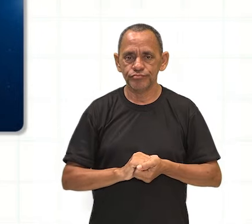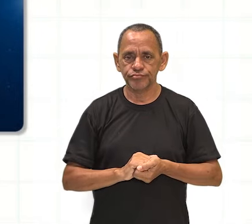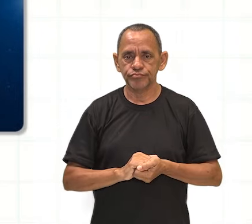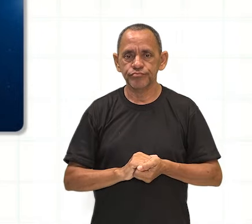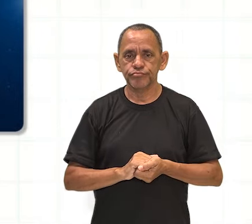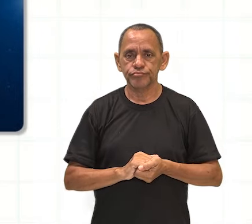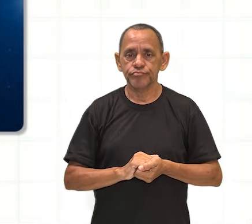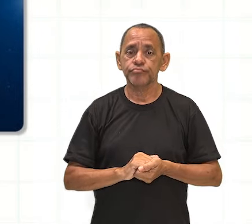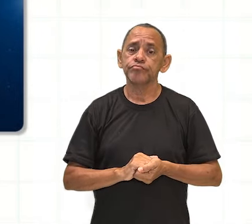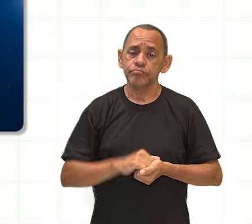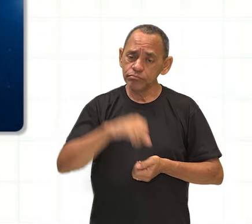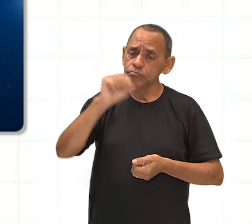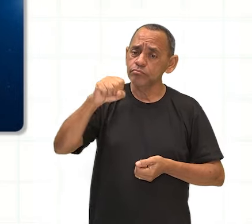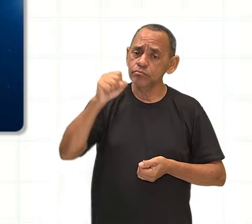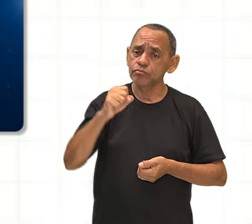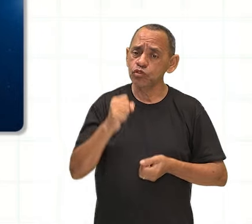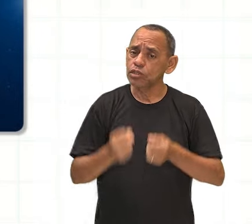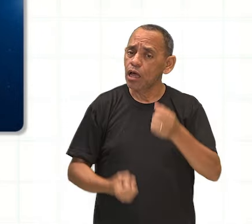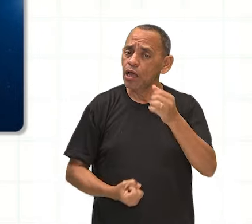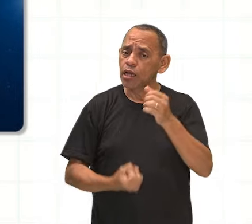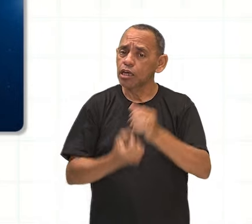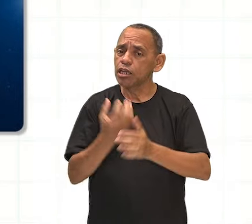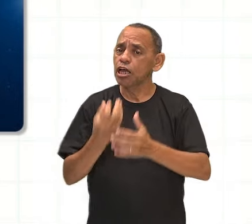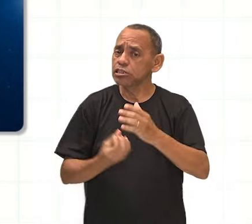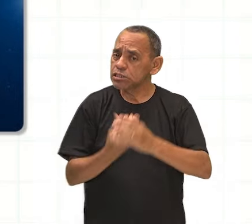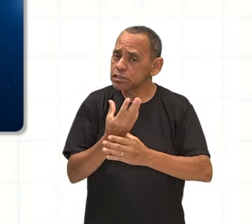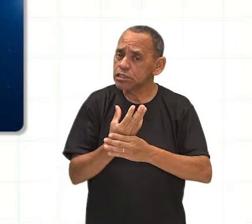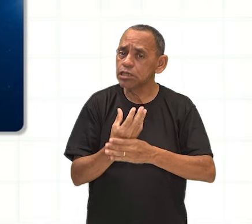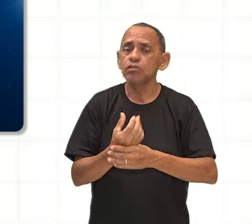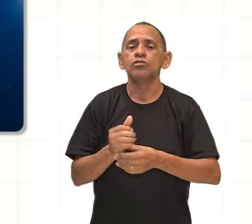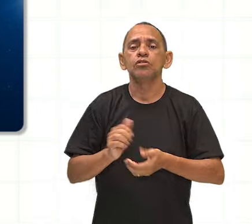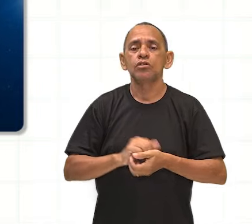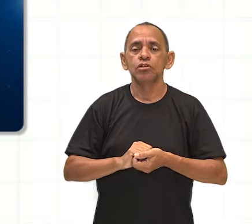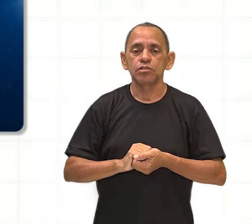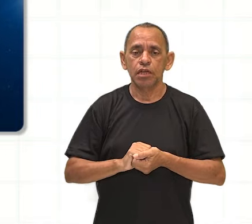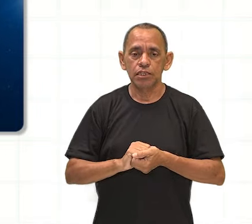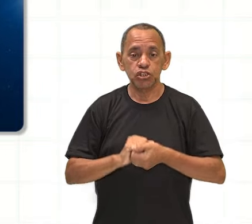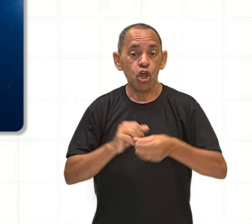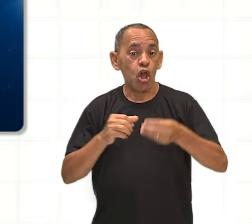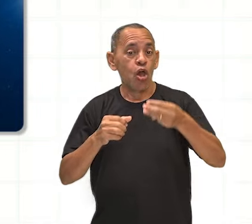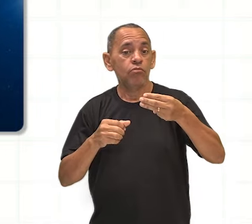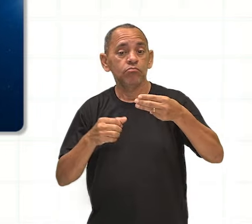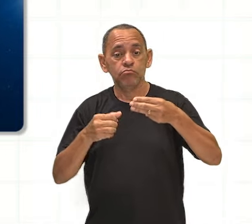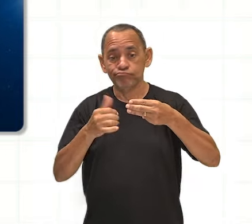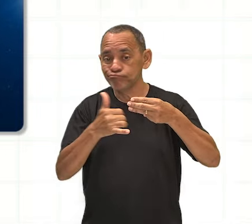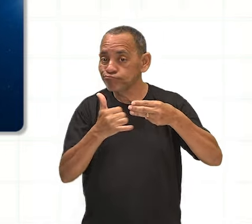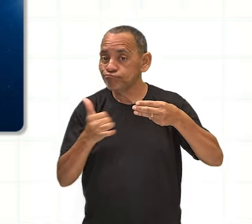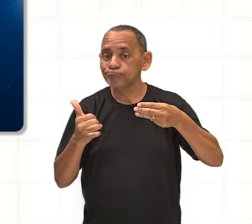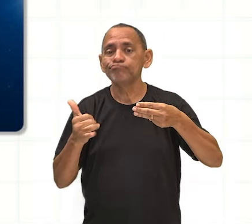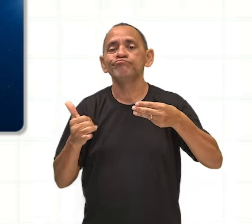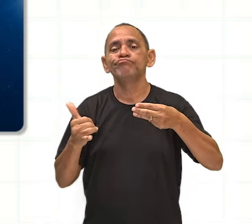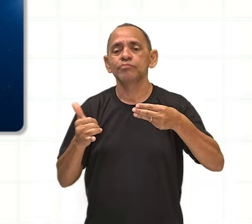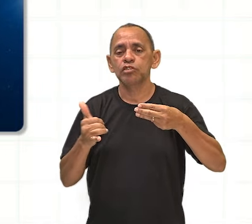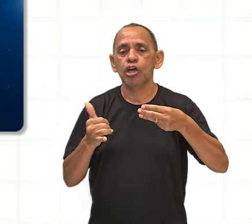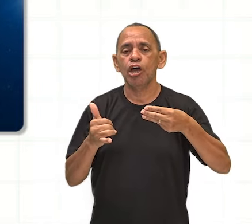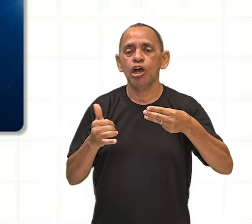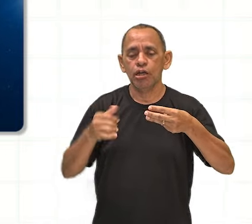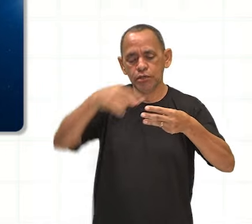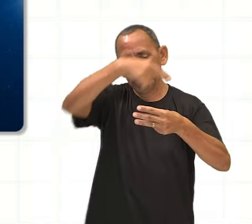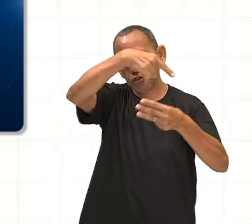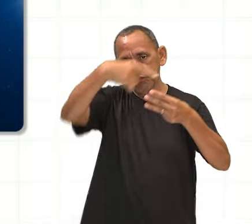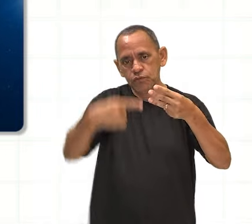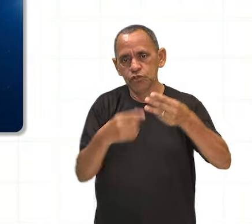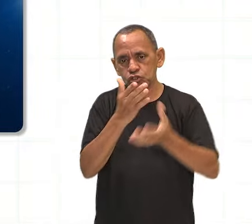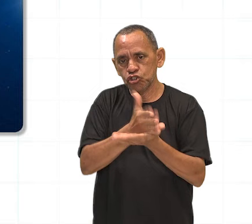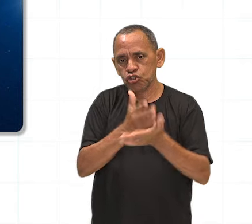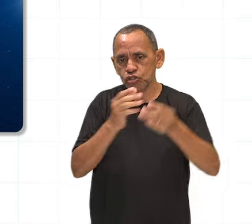assim a formação das células atmosféricas que se dividem em três. Nós temos três